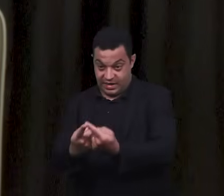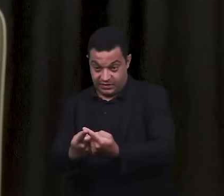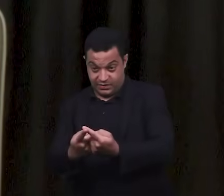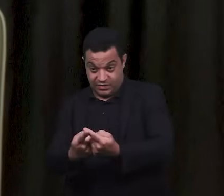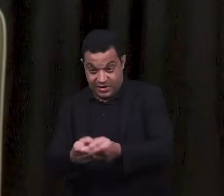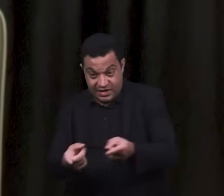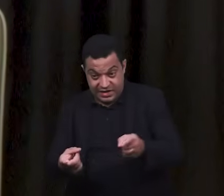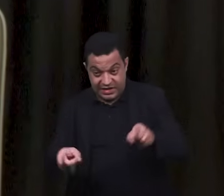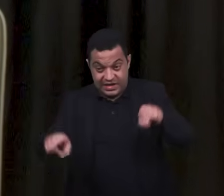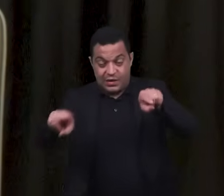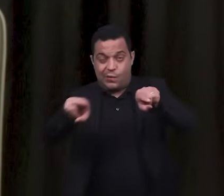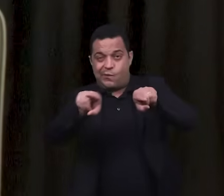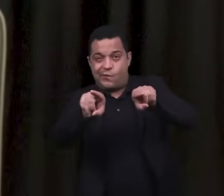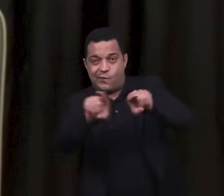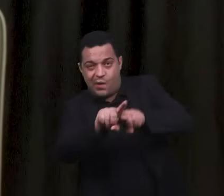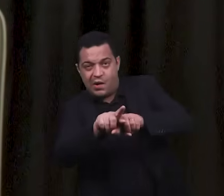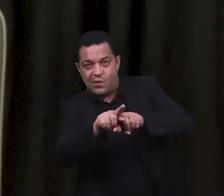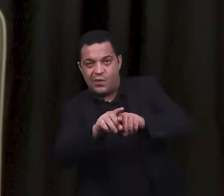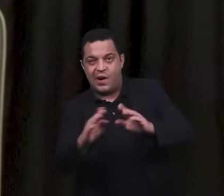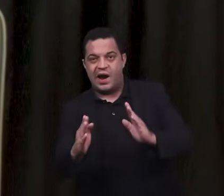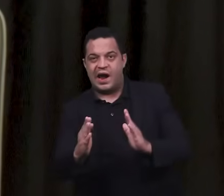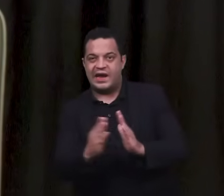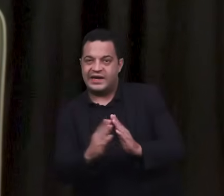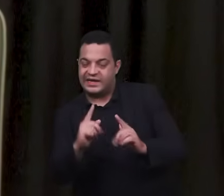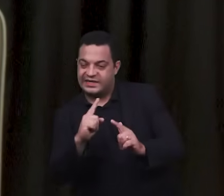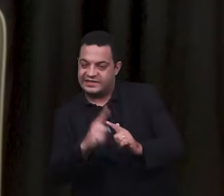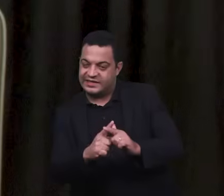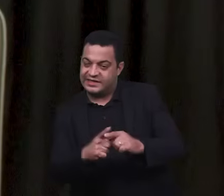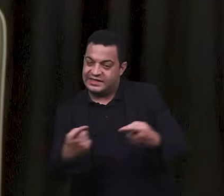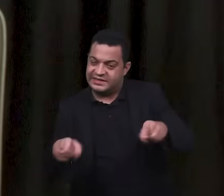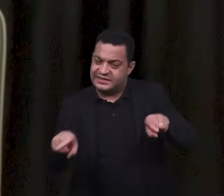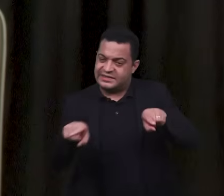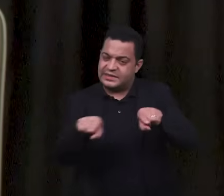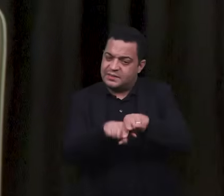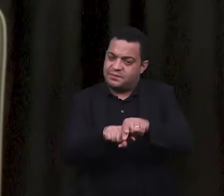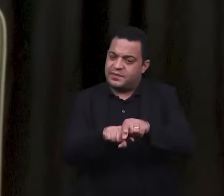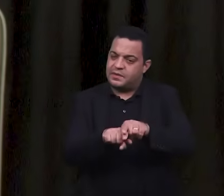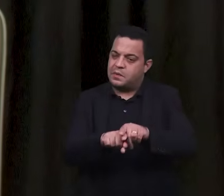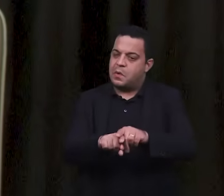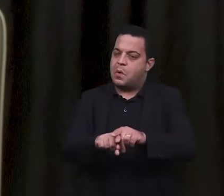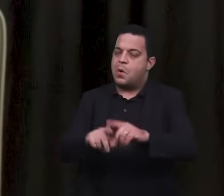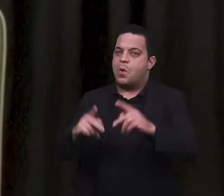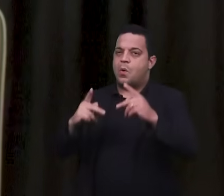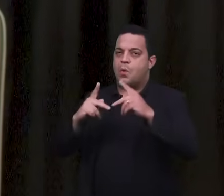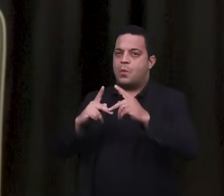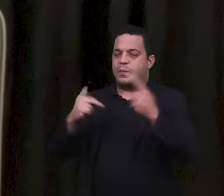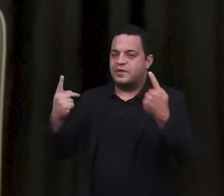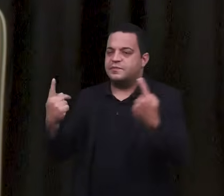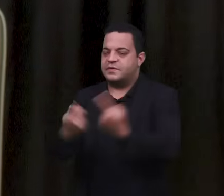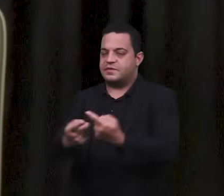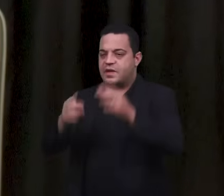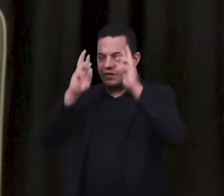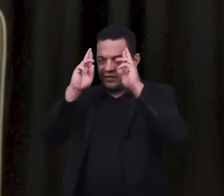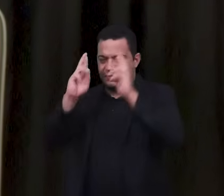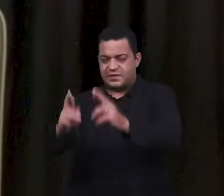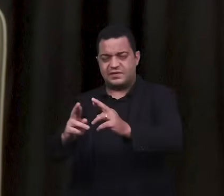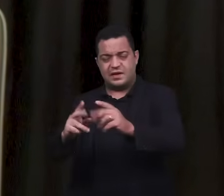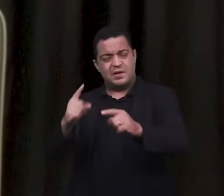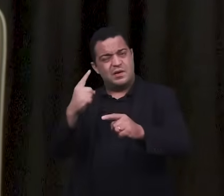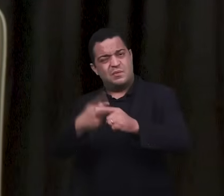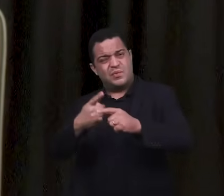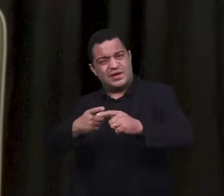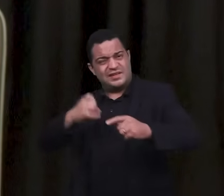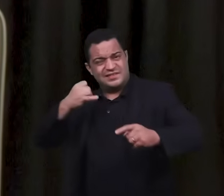igreja também aquele respeito, aquele amor que a igreja tem também ao presbitério, porque quando nós falamos em presbitério, nós estamos